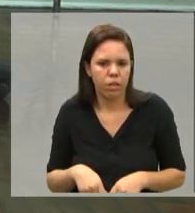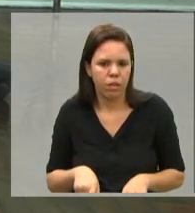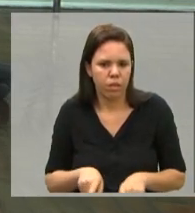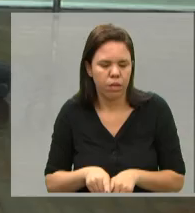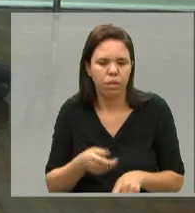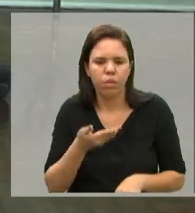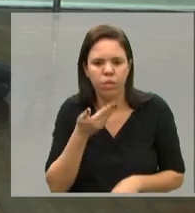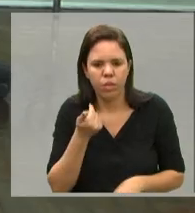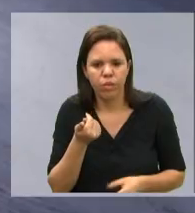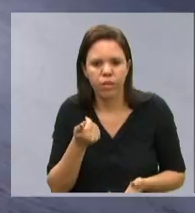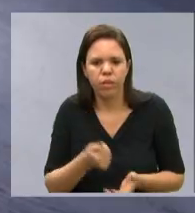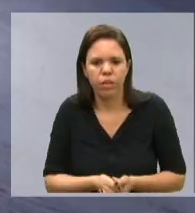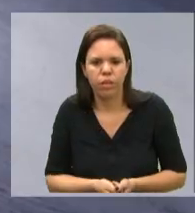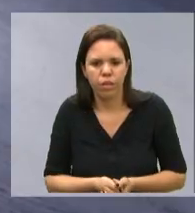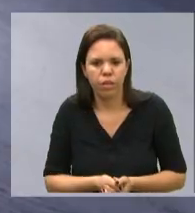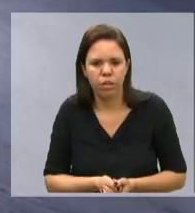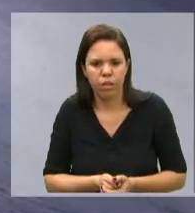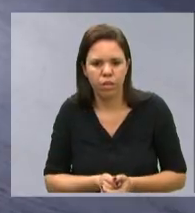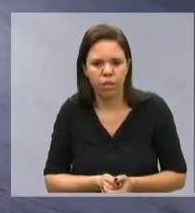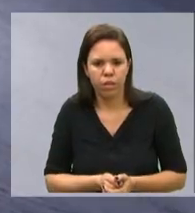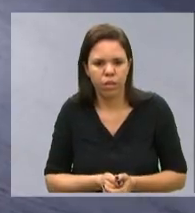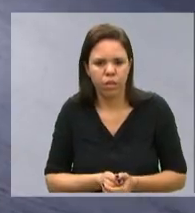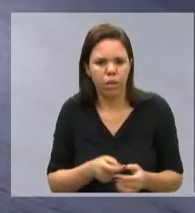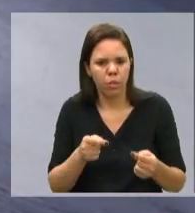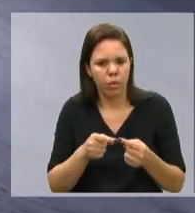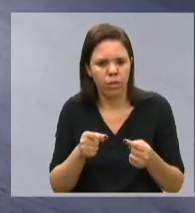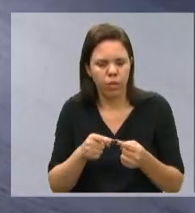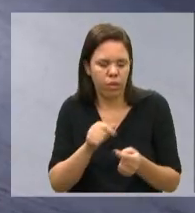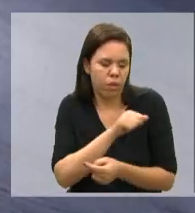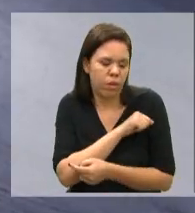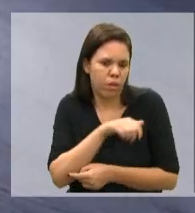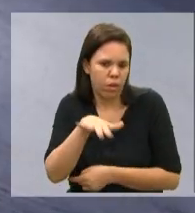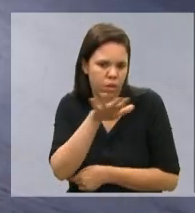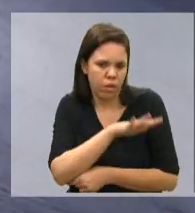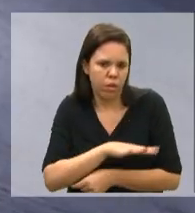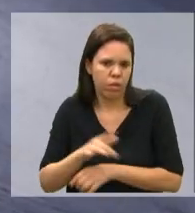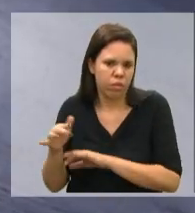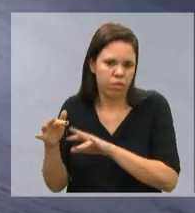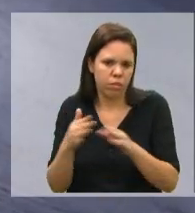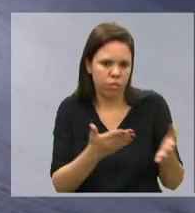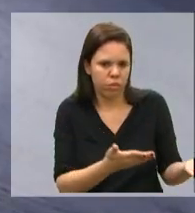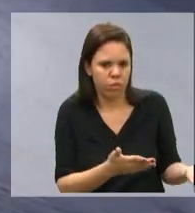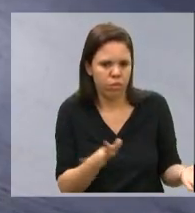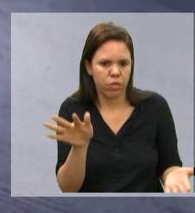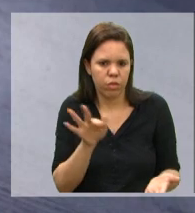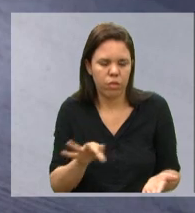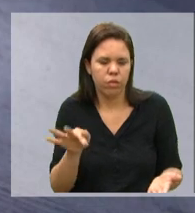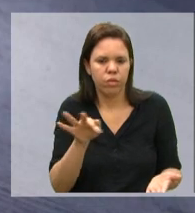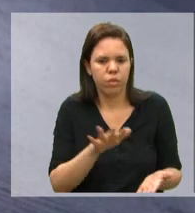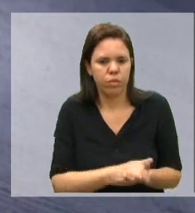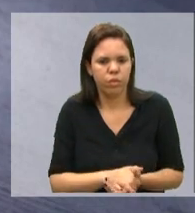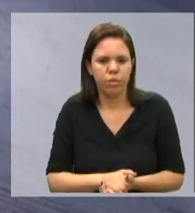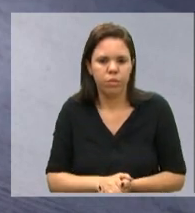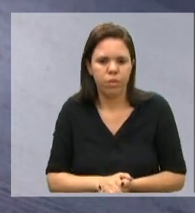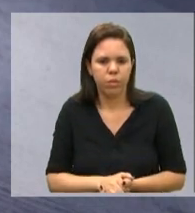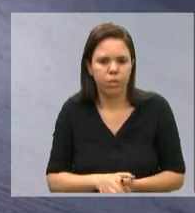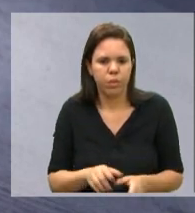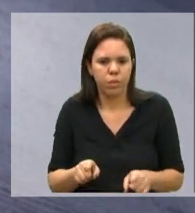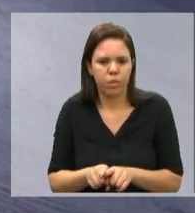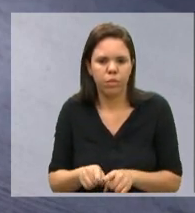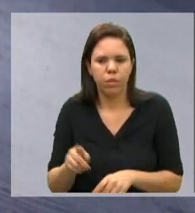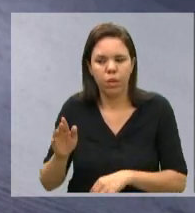mais facilidade ao perfil de alunado que está chegando às universidades e ao perfil